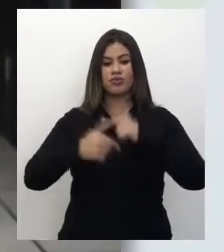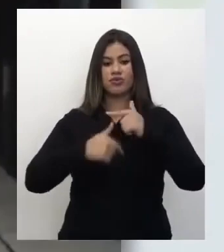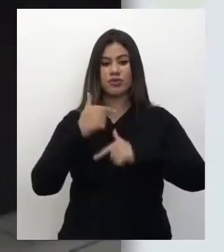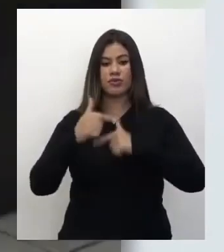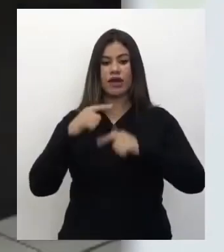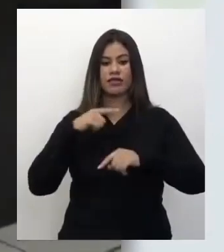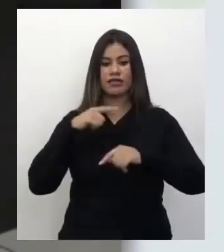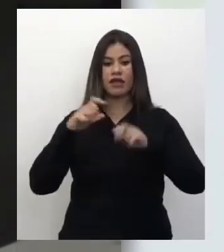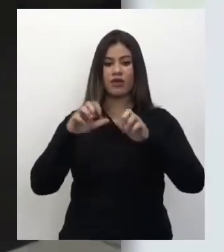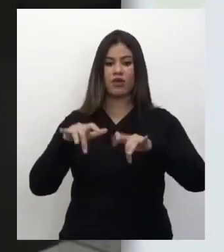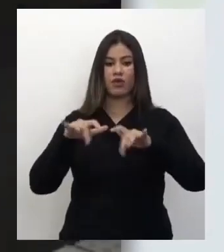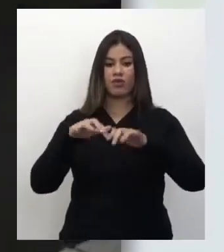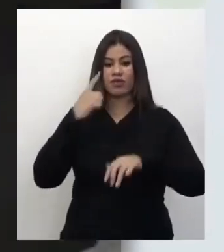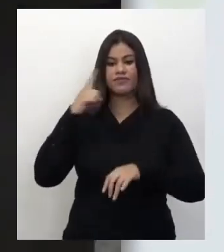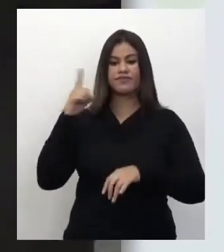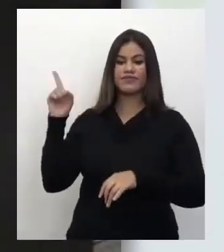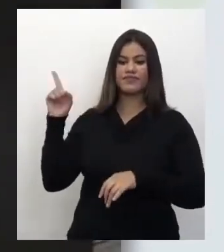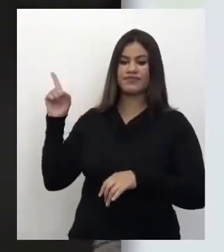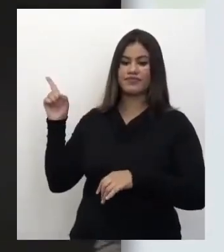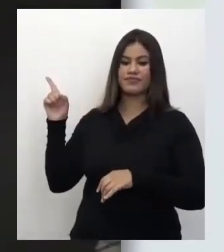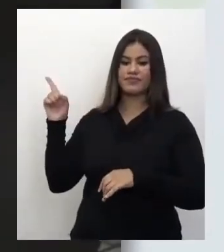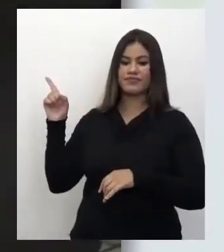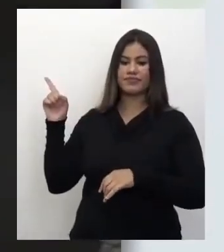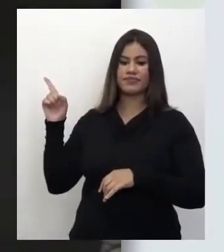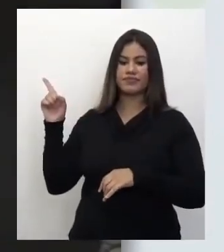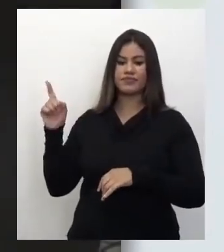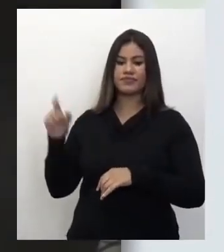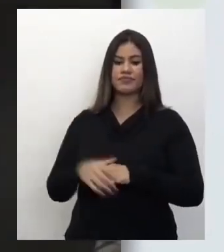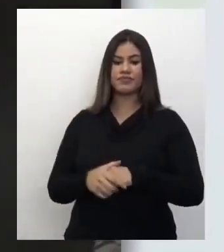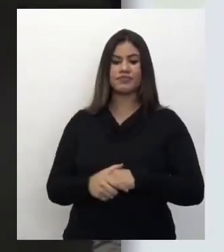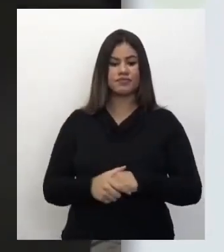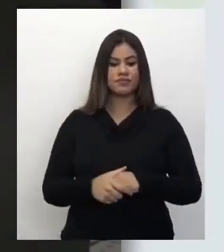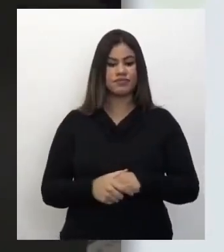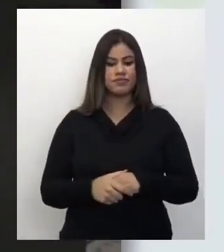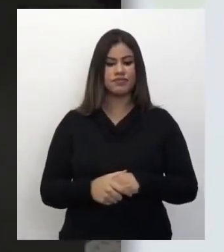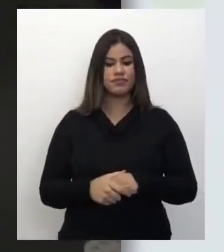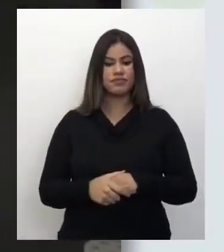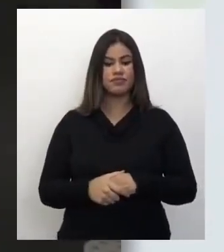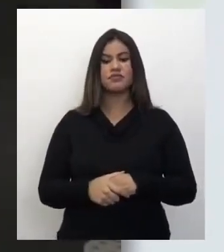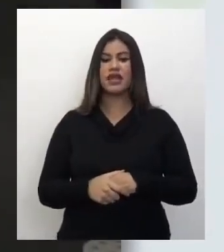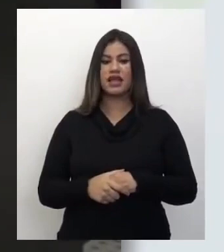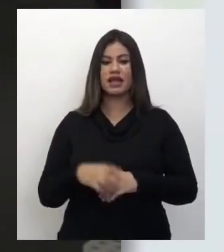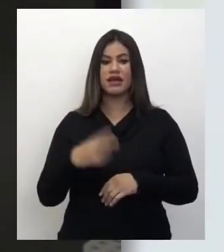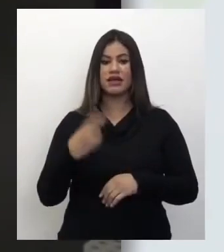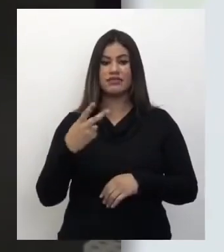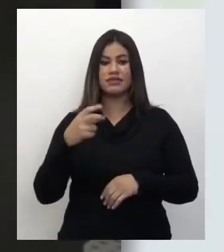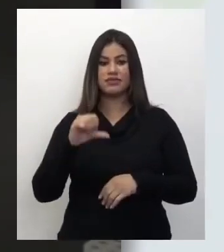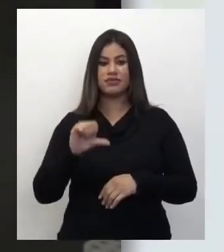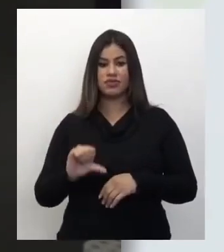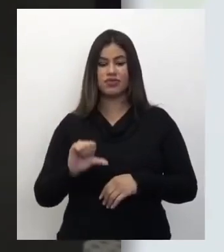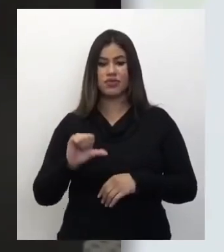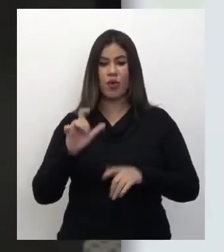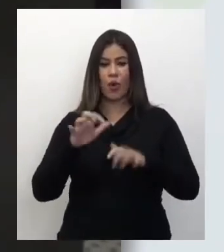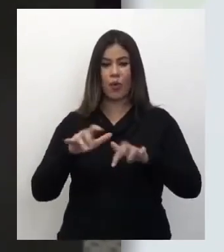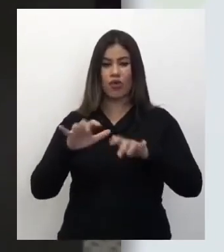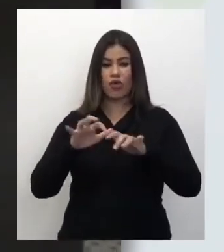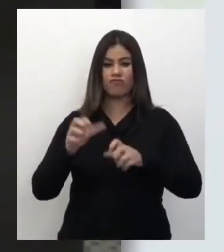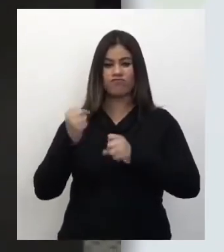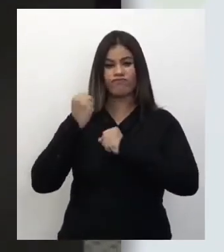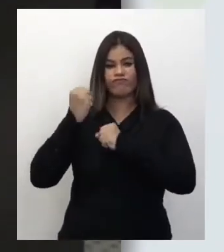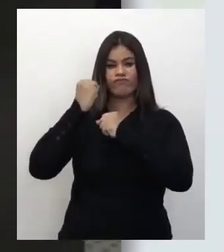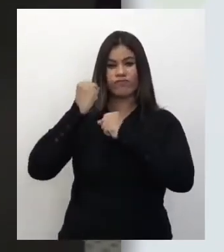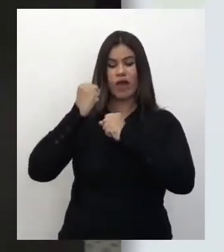supercomputador. Este supercomputador, denominado Tupã, já foi o 29º supercomputador de maior capacidade